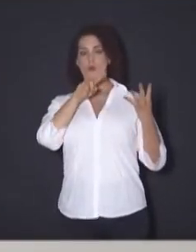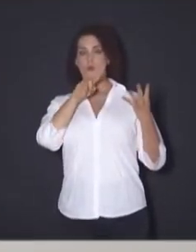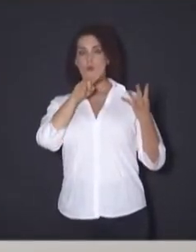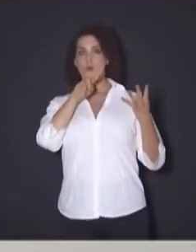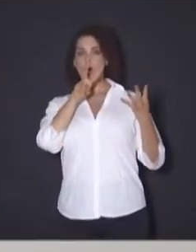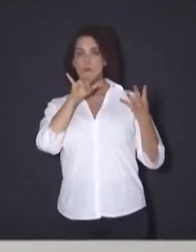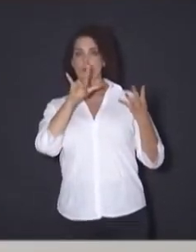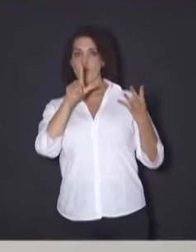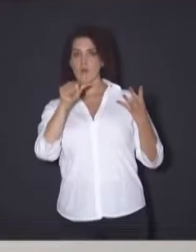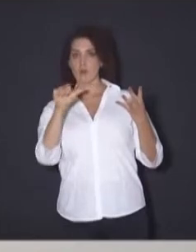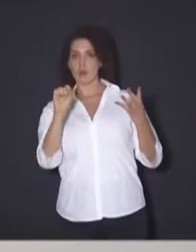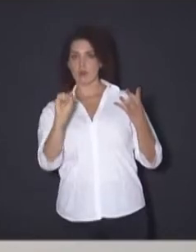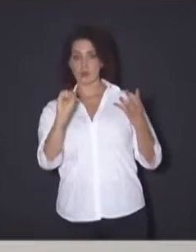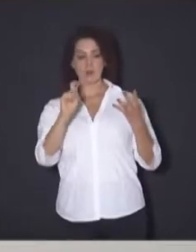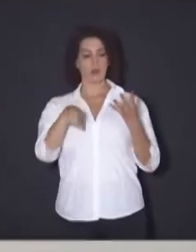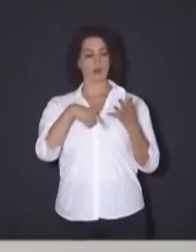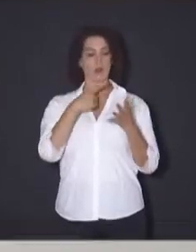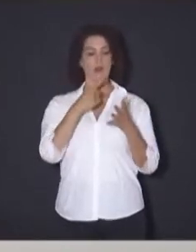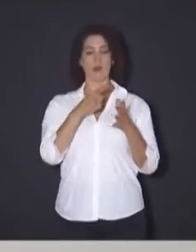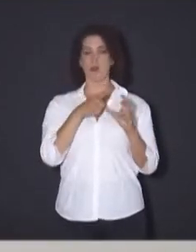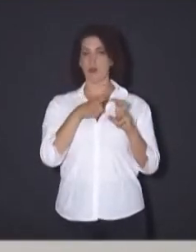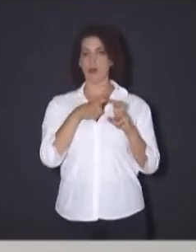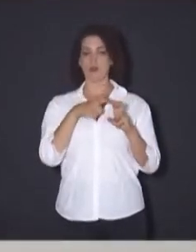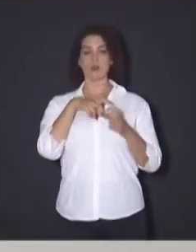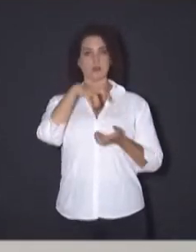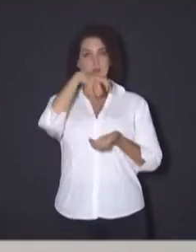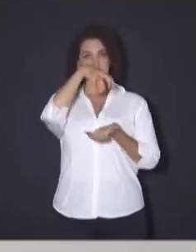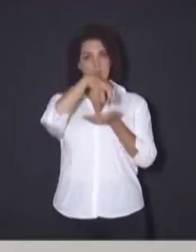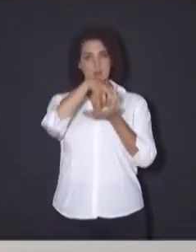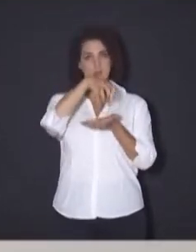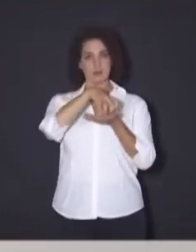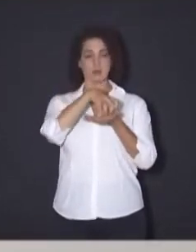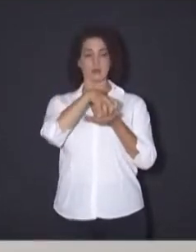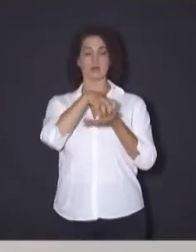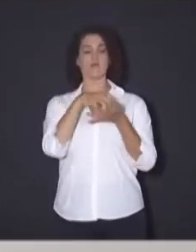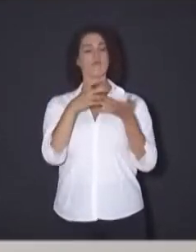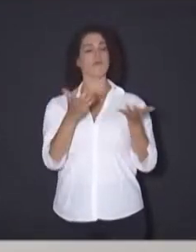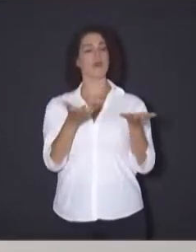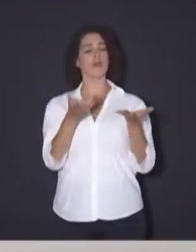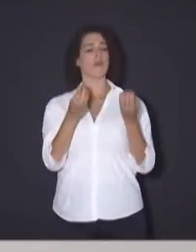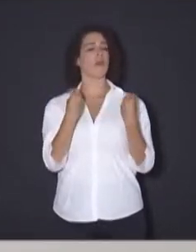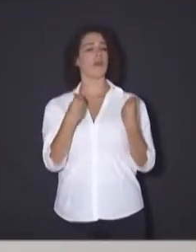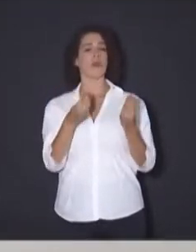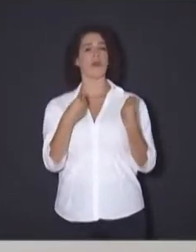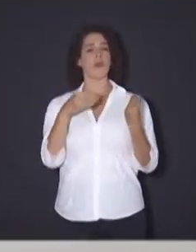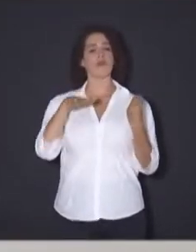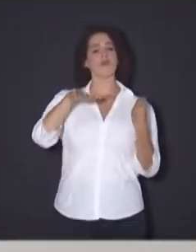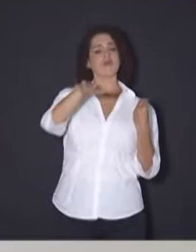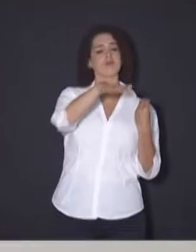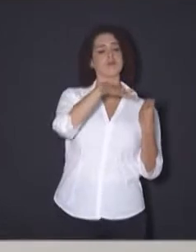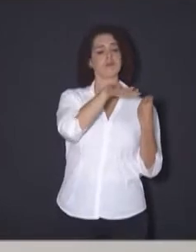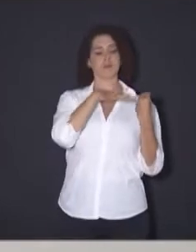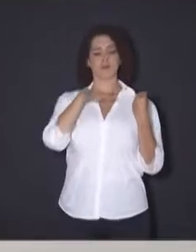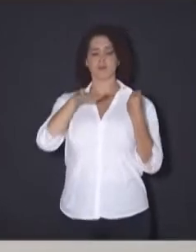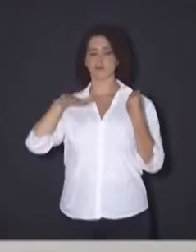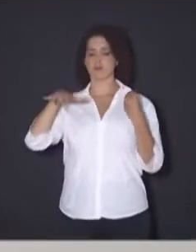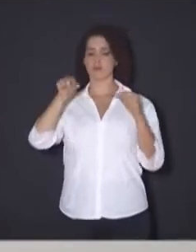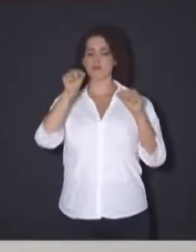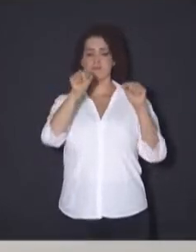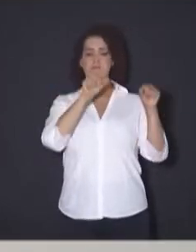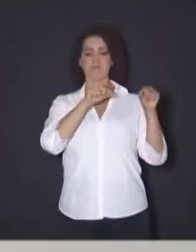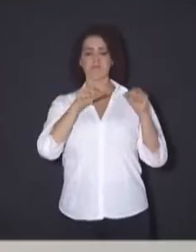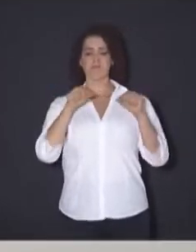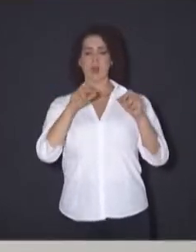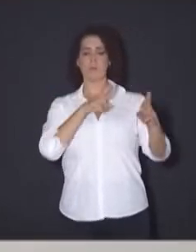do centro da cidade como é que esses territórios dentro de si essas existem